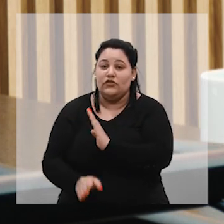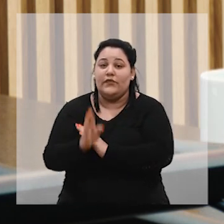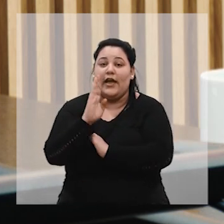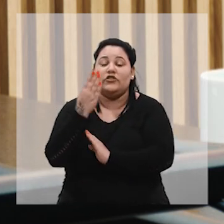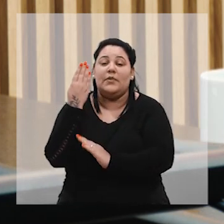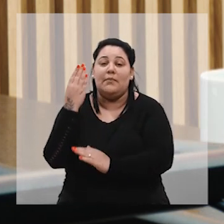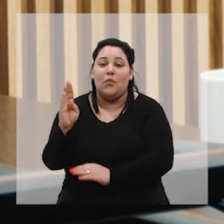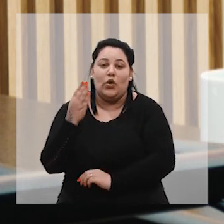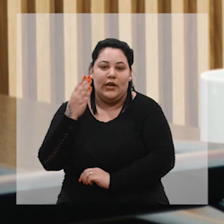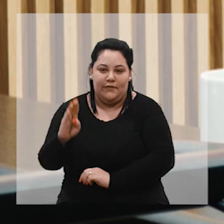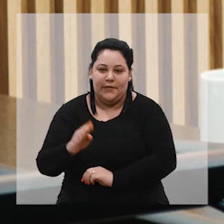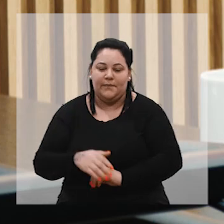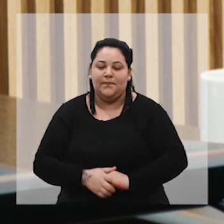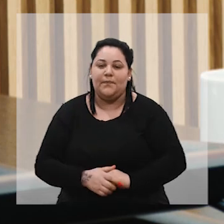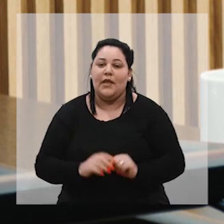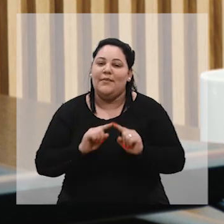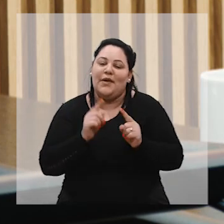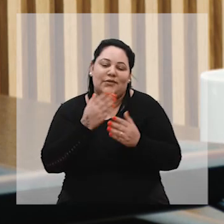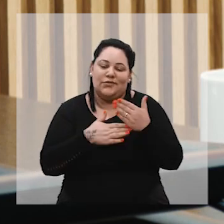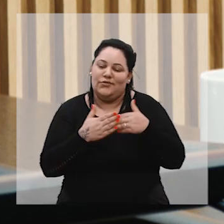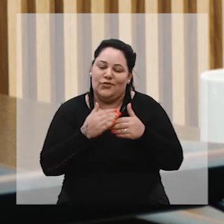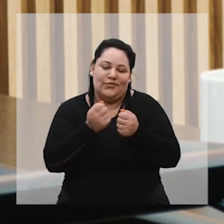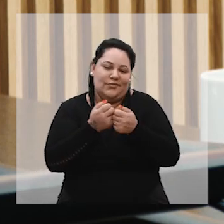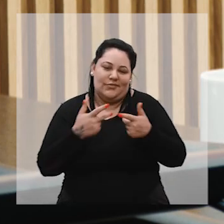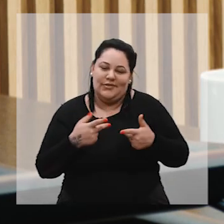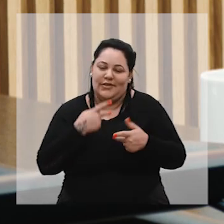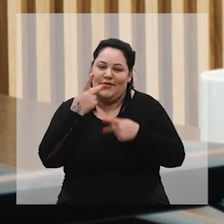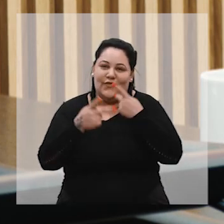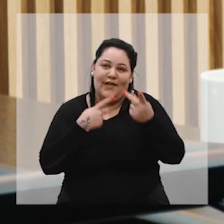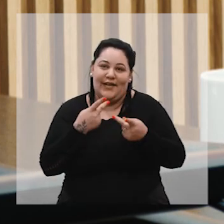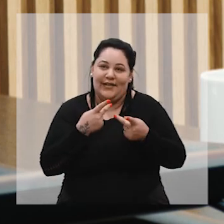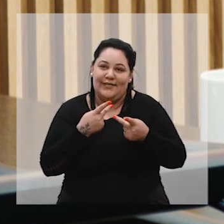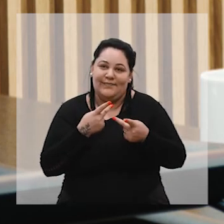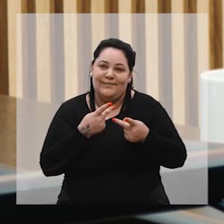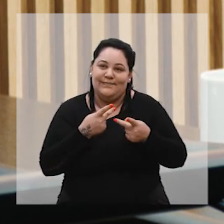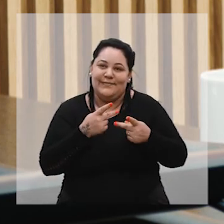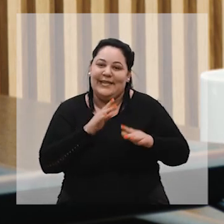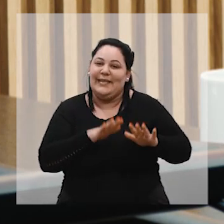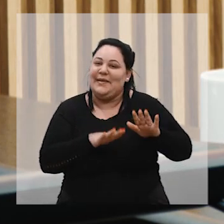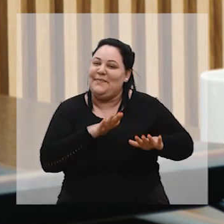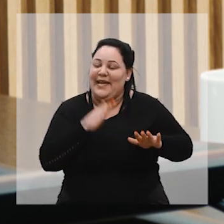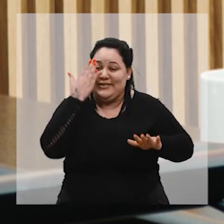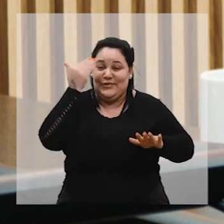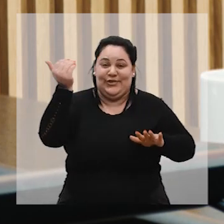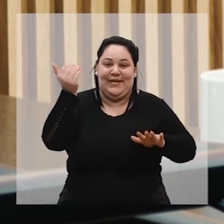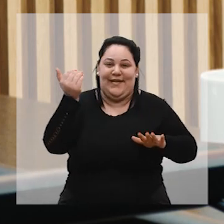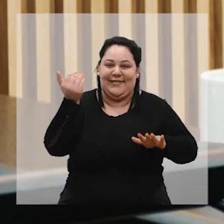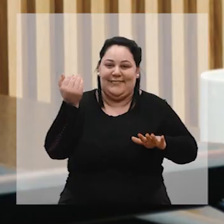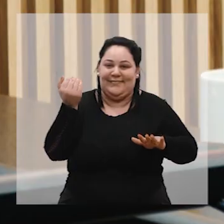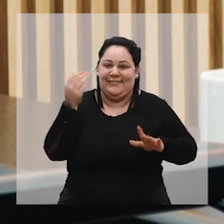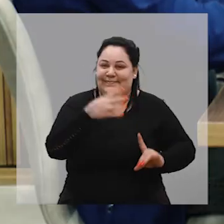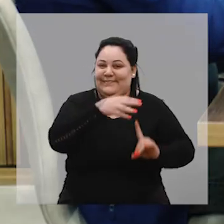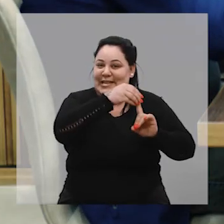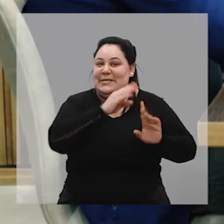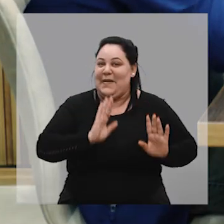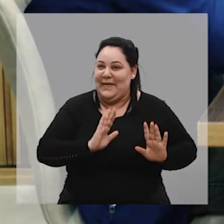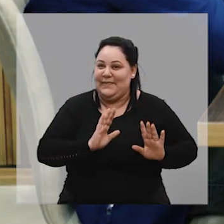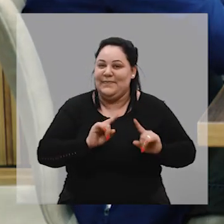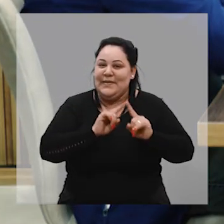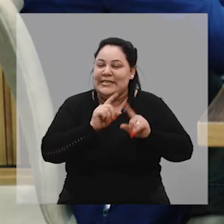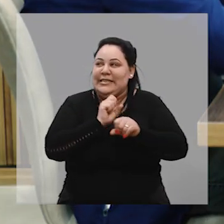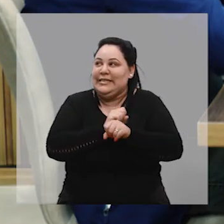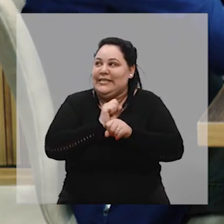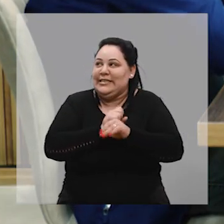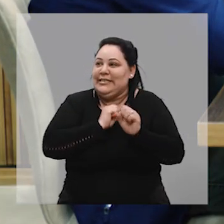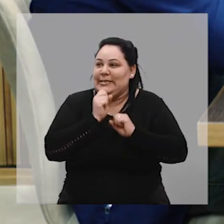depois embarcaria pra Bolívia. Só que tudo isso que eu tô falando depende de uma convocação ainda. Só que